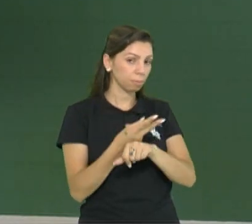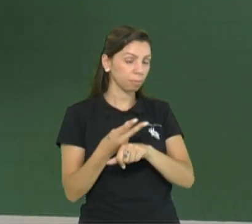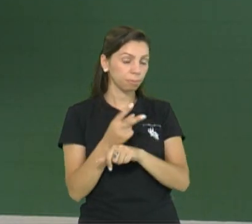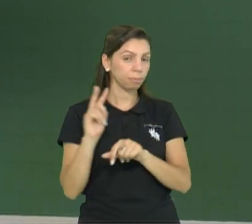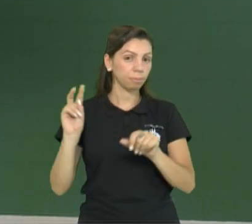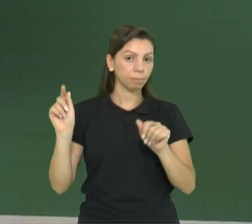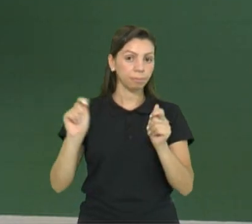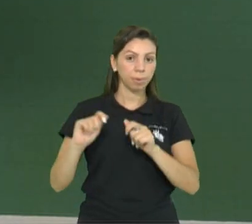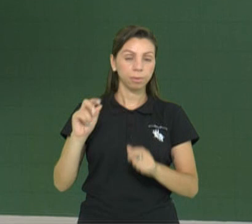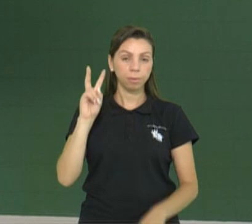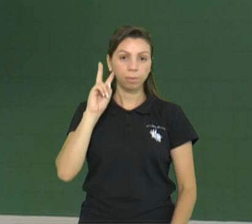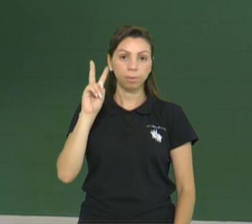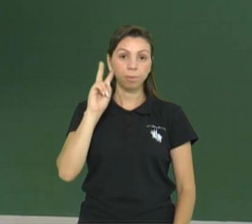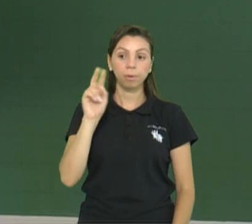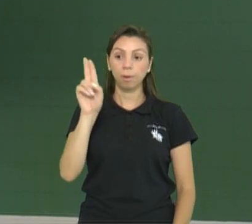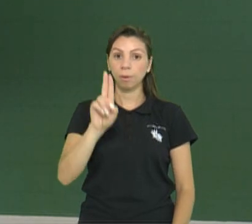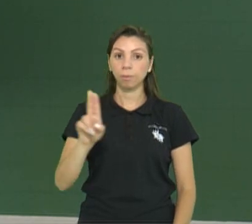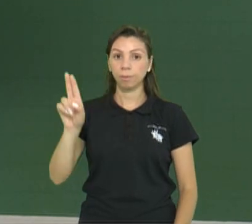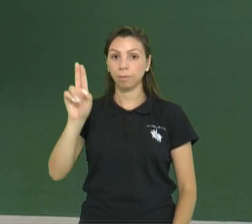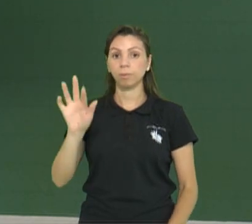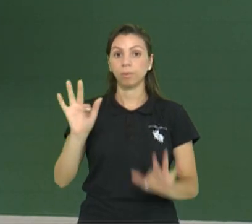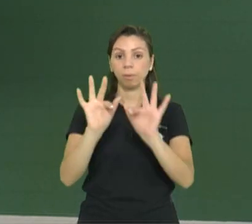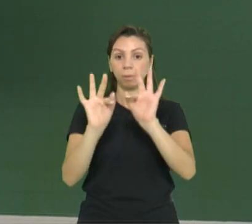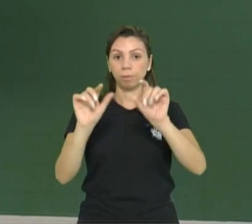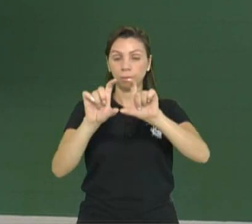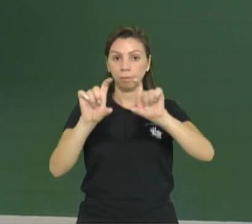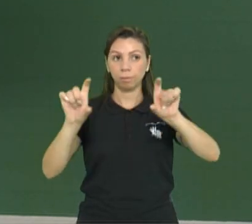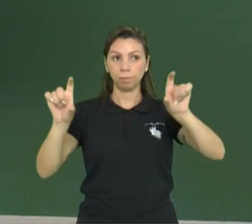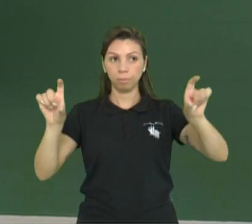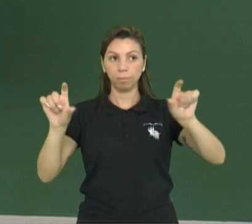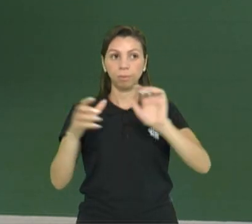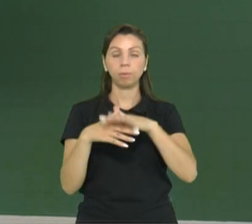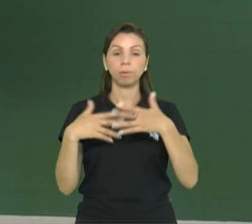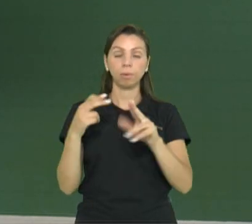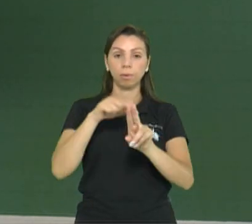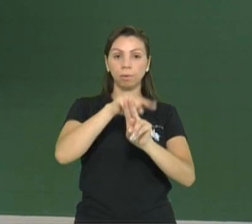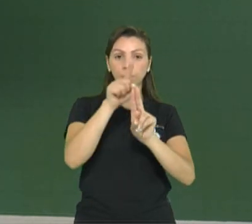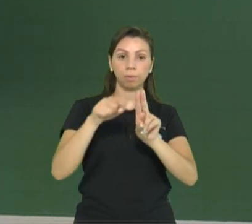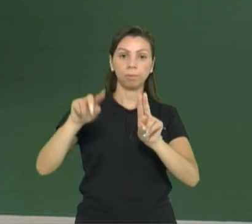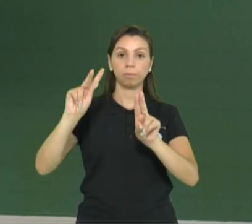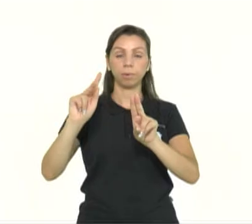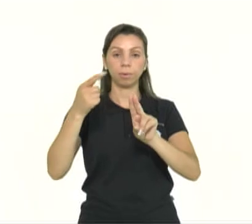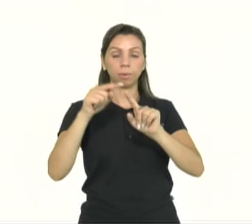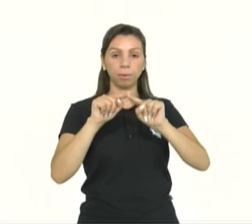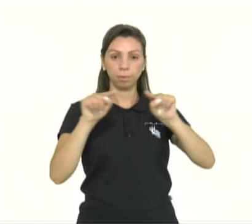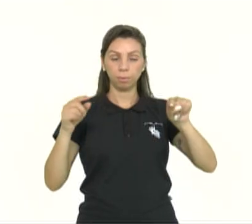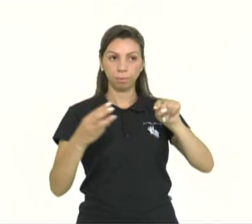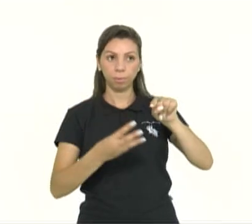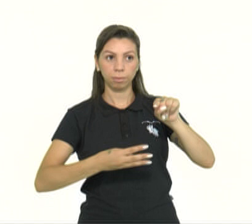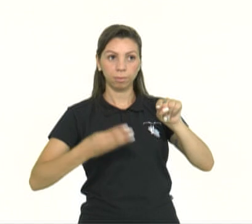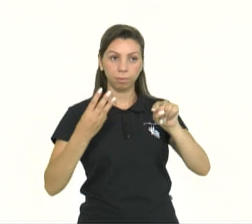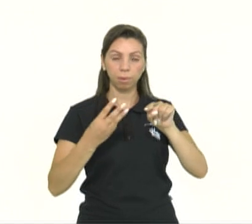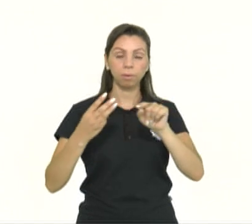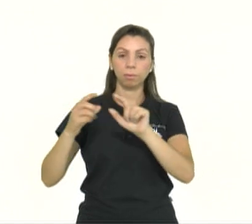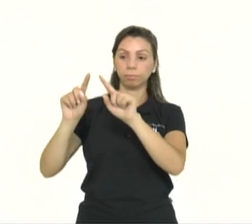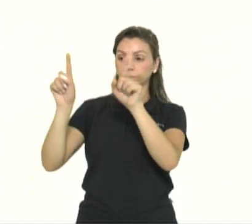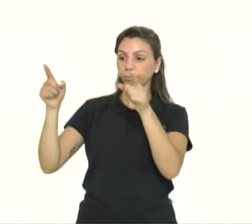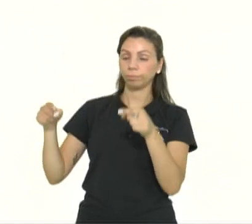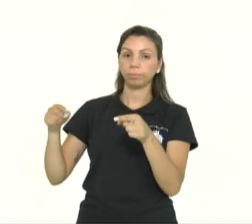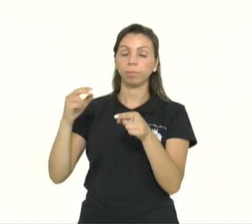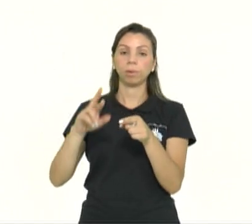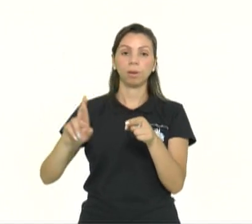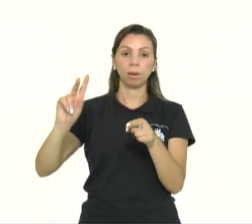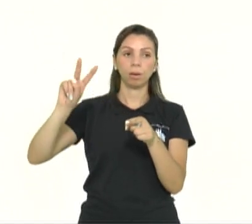que lembrar qual a fórmula que eu vou usar. A fórmula é πh sobre 3, raio maior ao quadrado, mais raio maior vezes